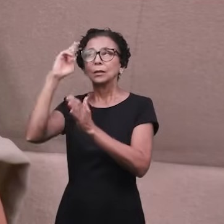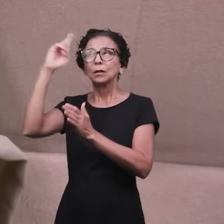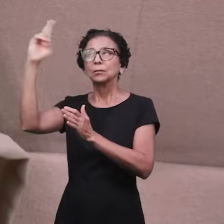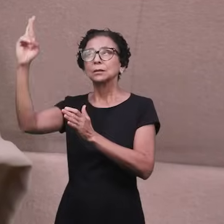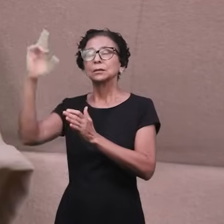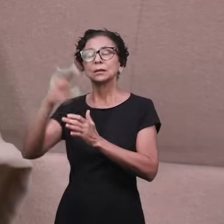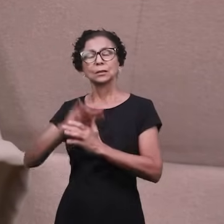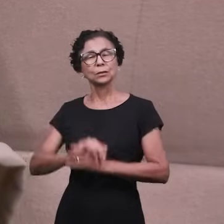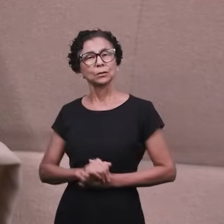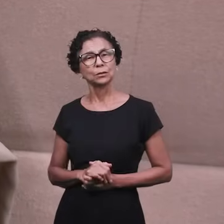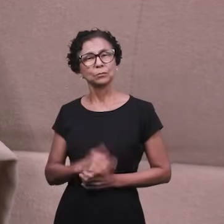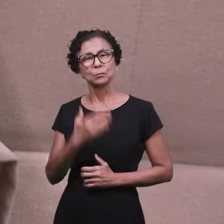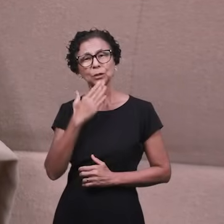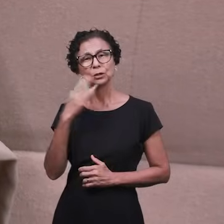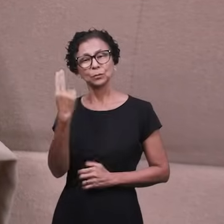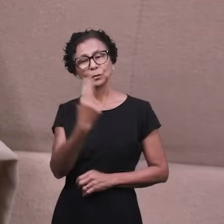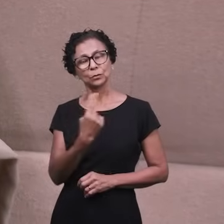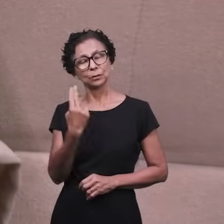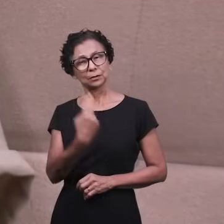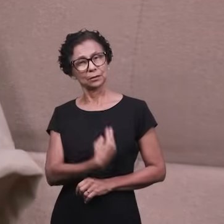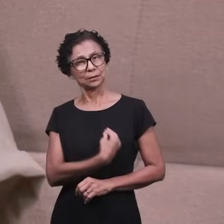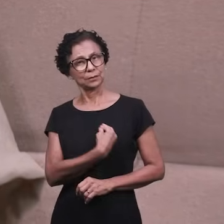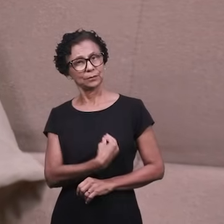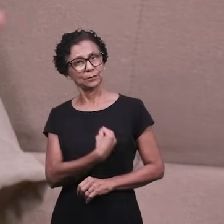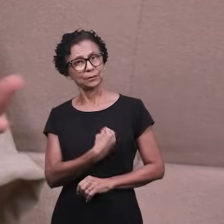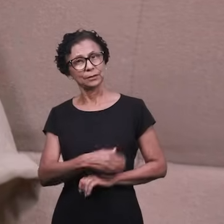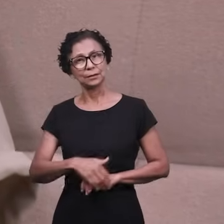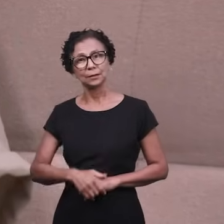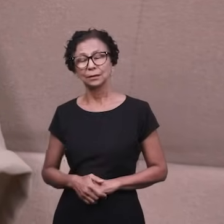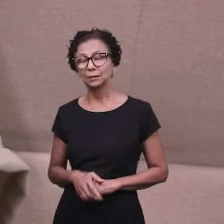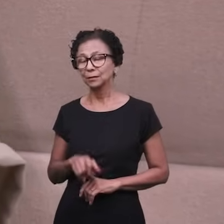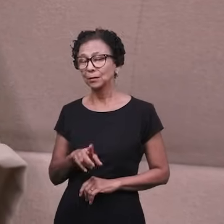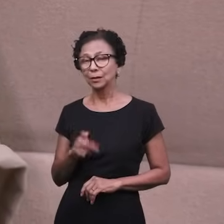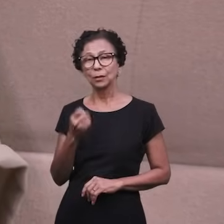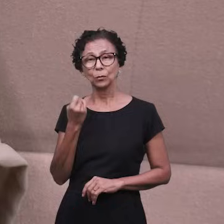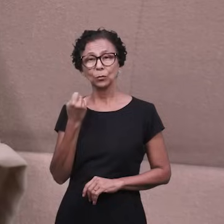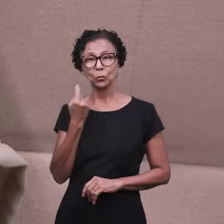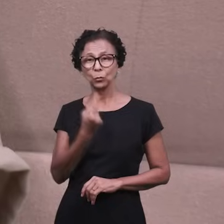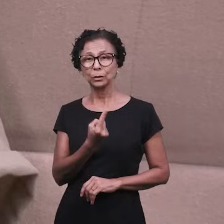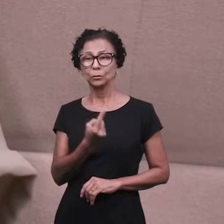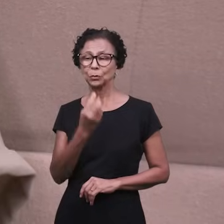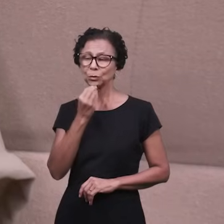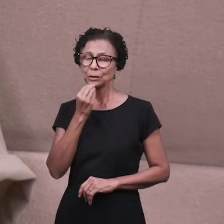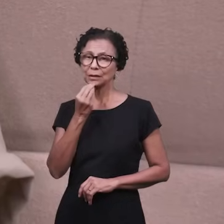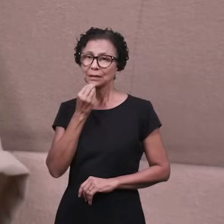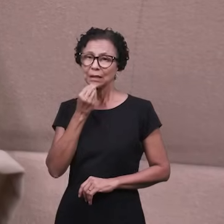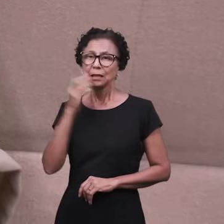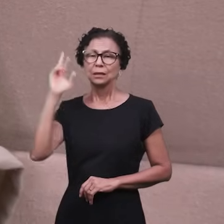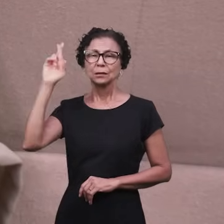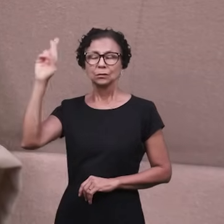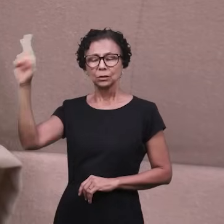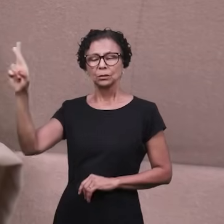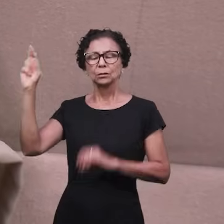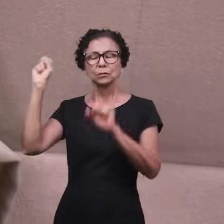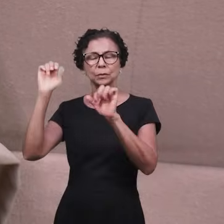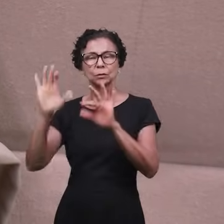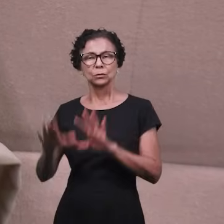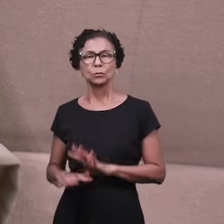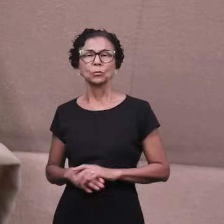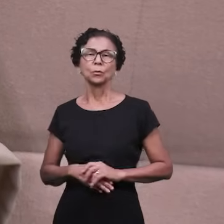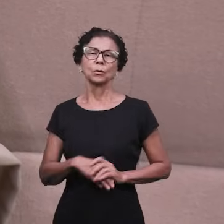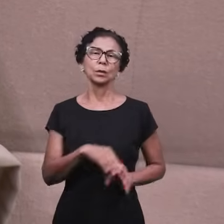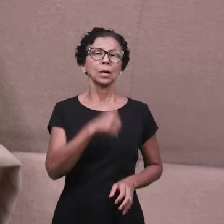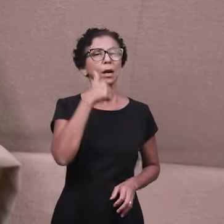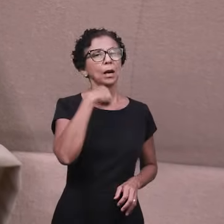que o Senhor use a nossa vida. Porque ela só tinha aquela oportunidade. Sim. Mas o Senhor foi fiel, honrou a